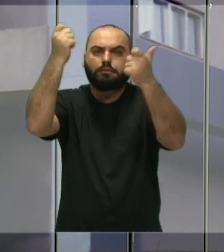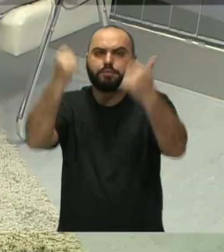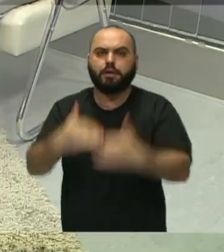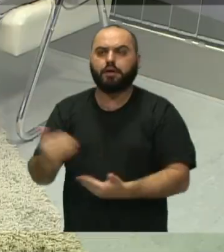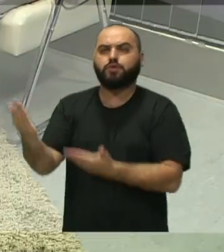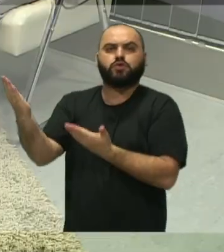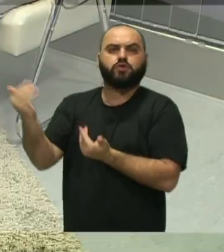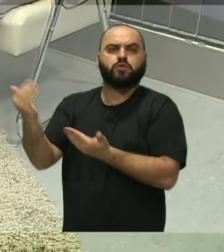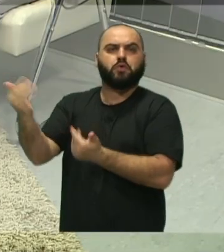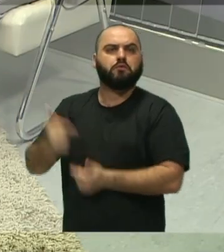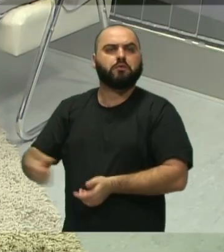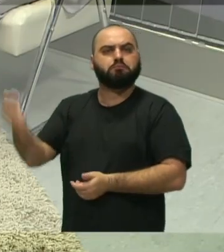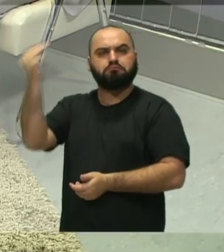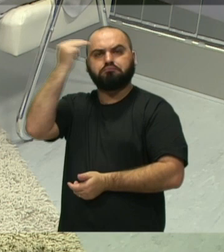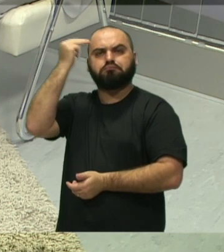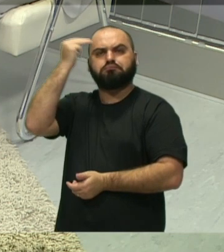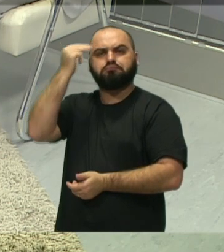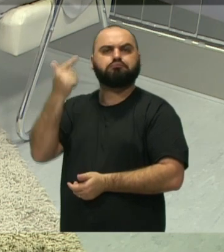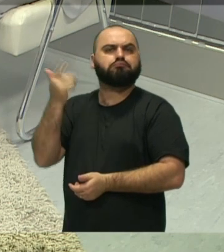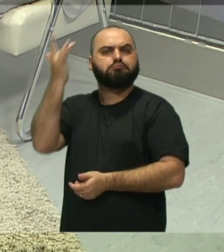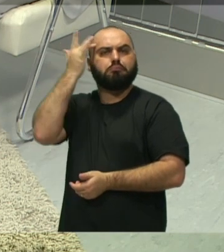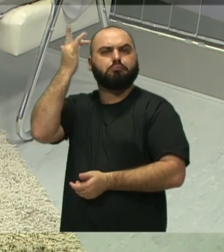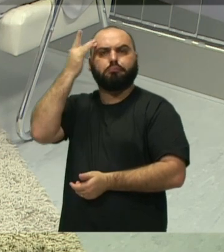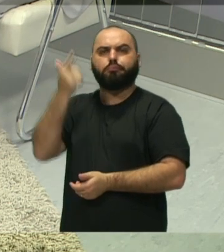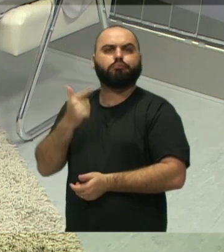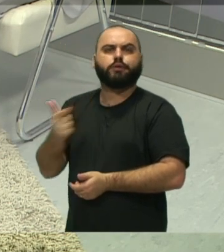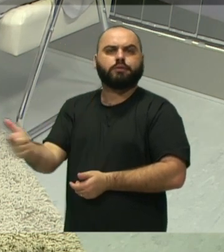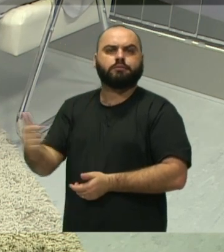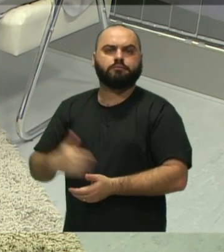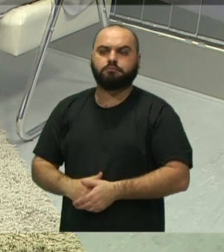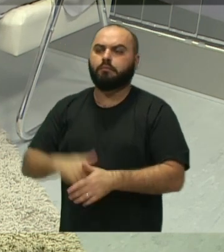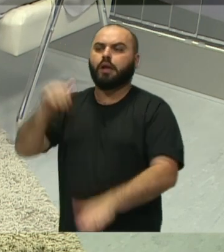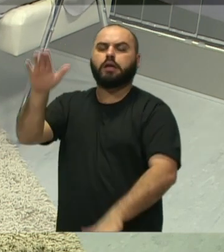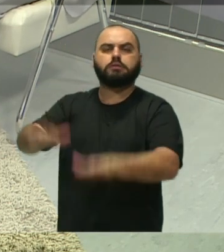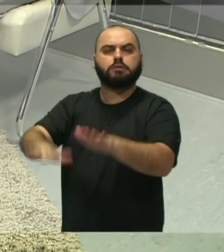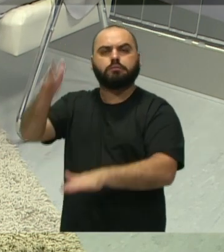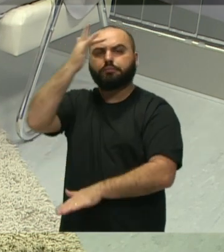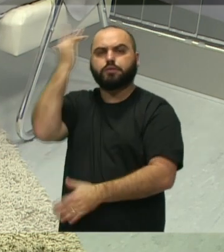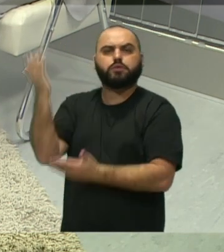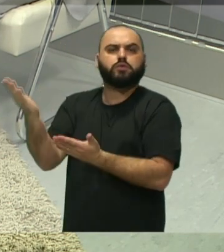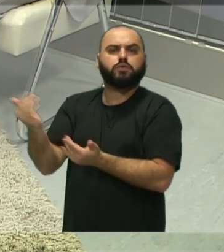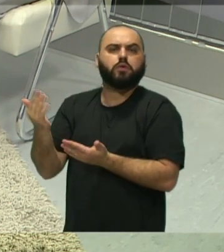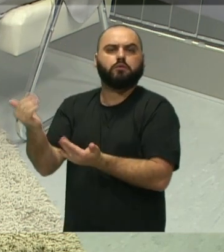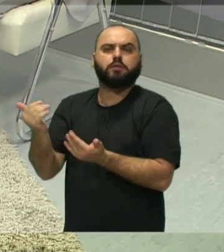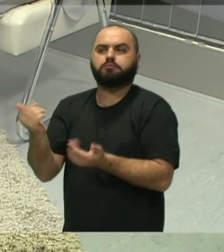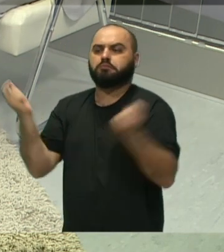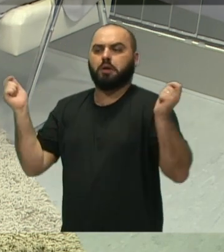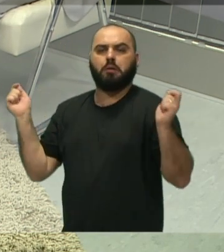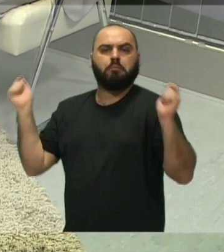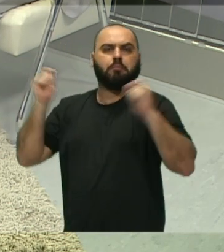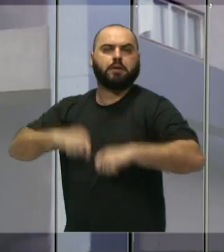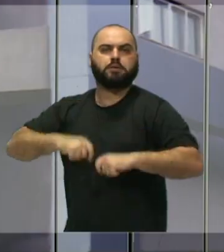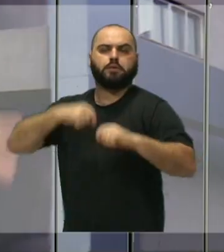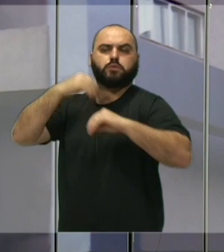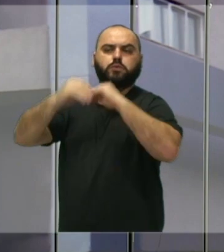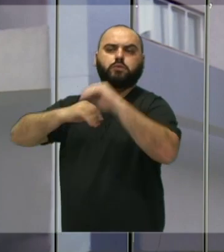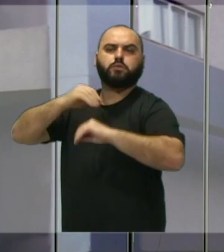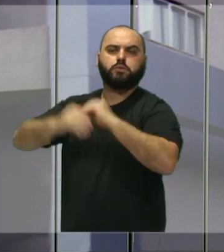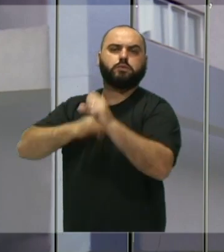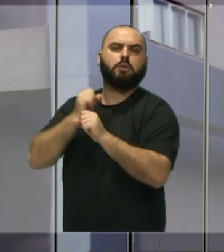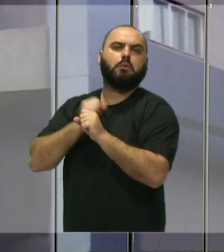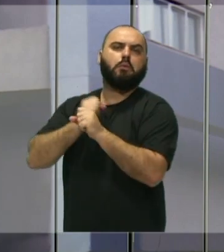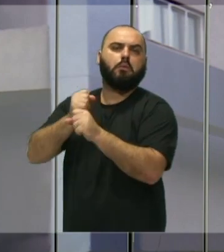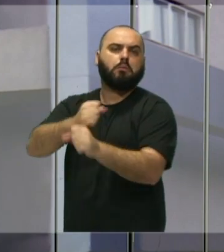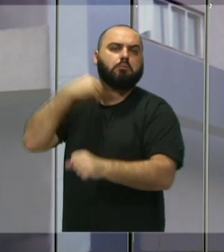imatura. Às vezes um parlamentar mais jovem talvez não vá ter a mesma capacidade do que alguém que já tem anos e